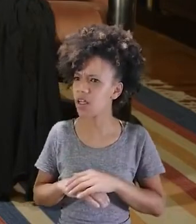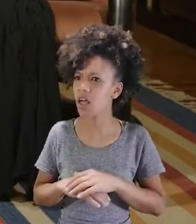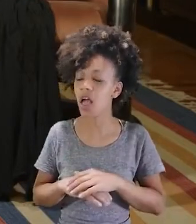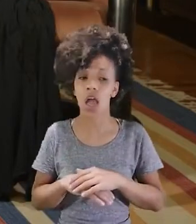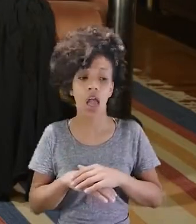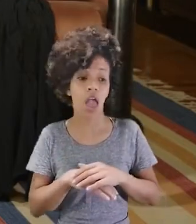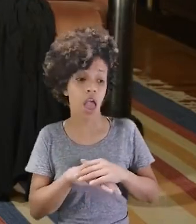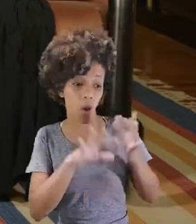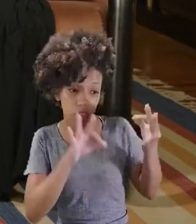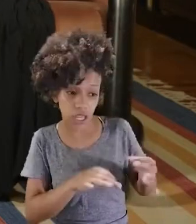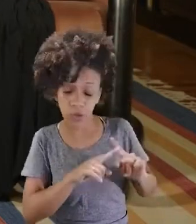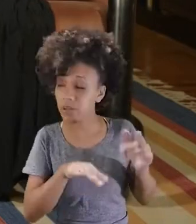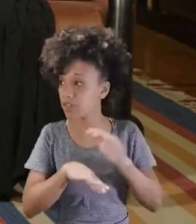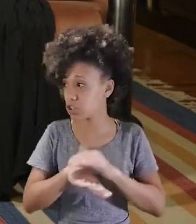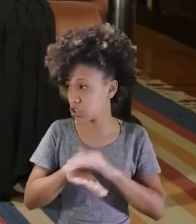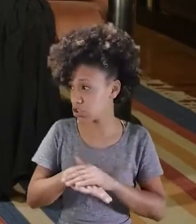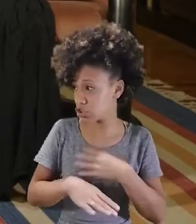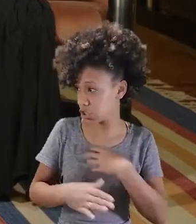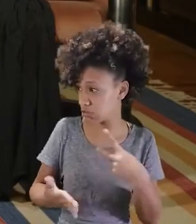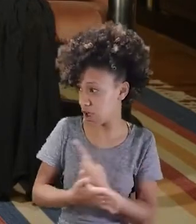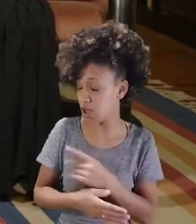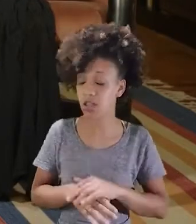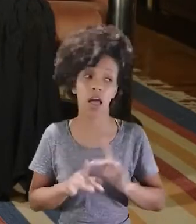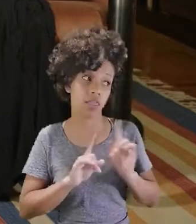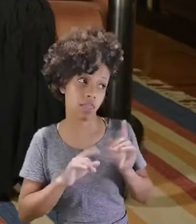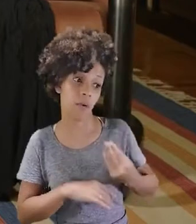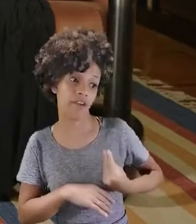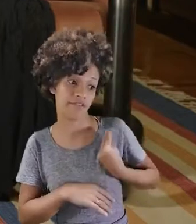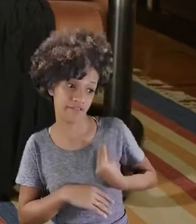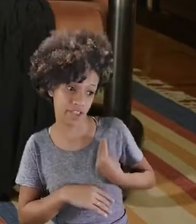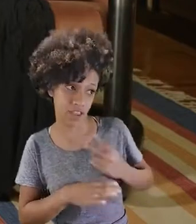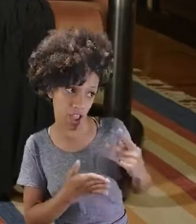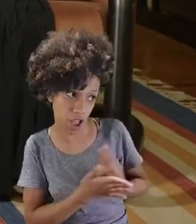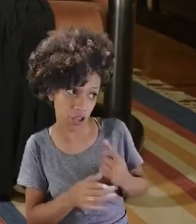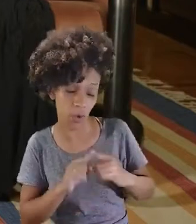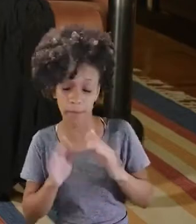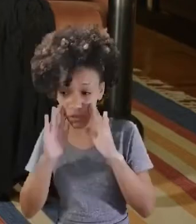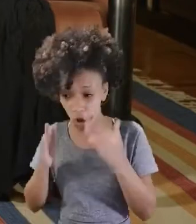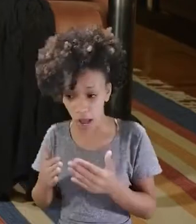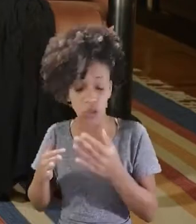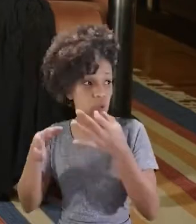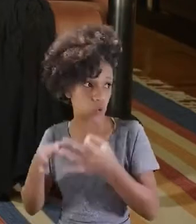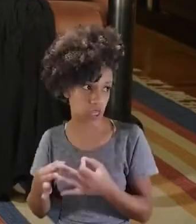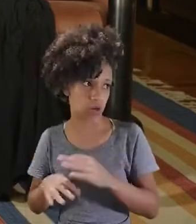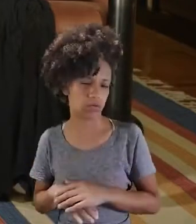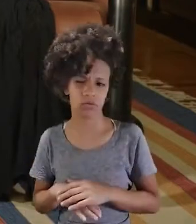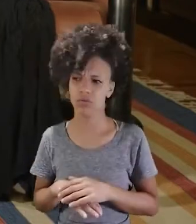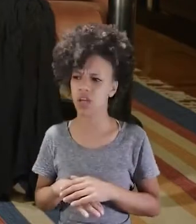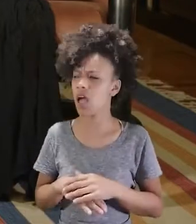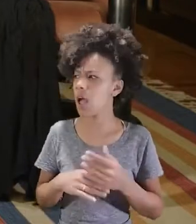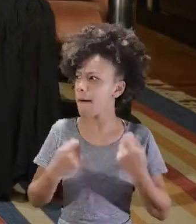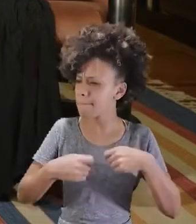por isso que eu falei o caminho certo pelo jeito errado é não é o lado é o lado certo da vida errada Tudo que vem de Deus o comando tem